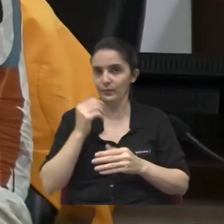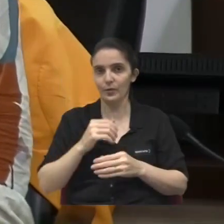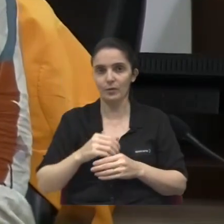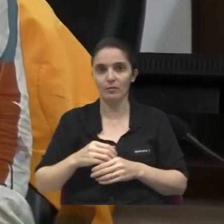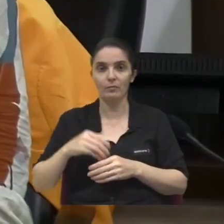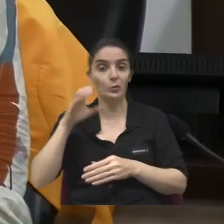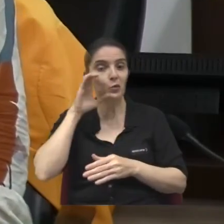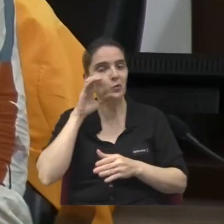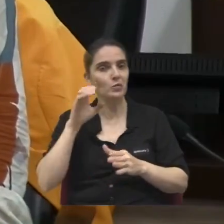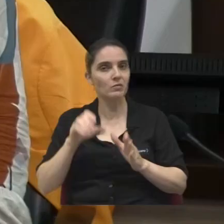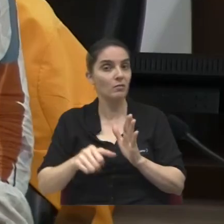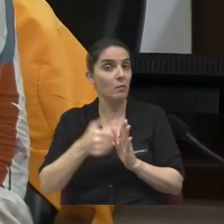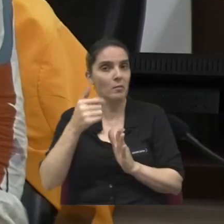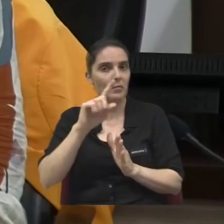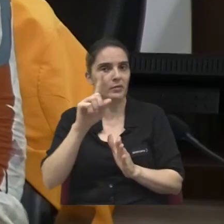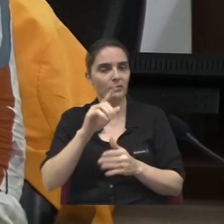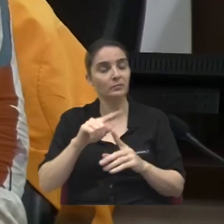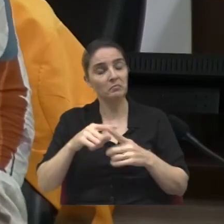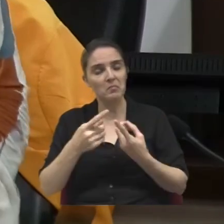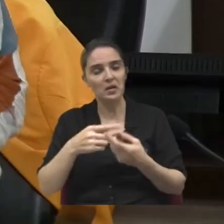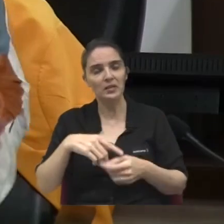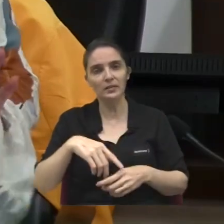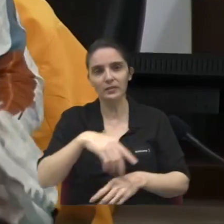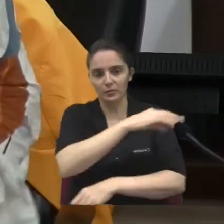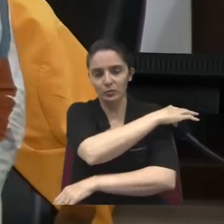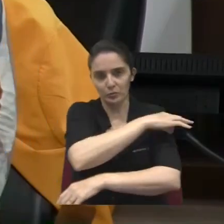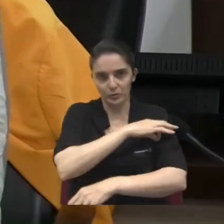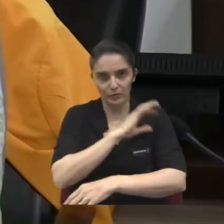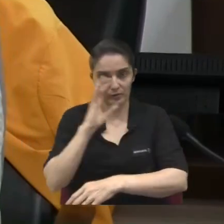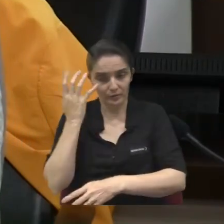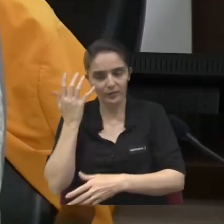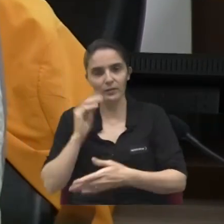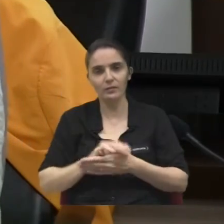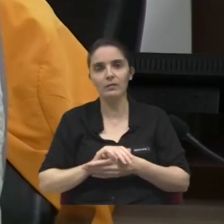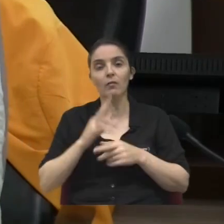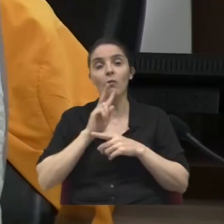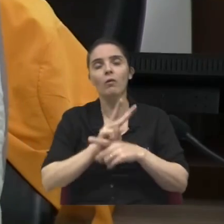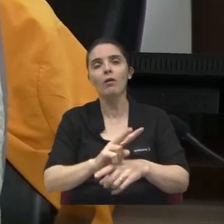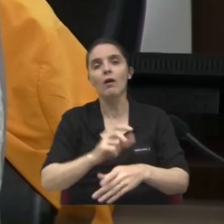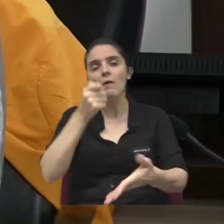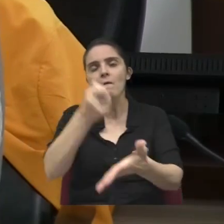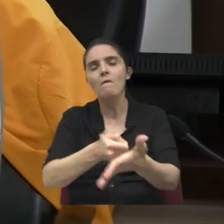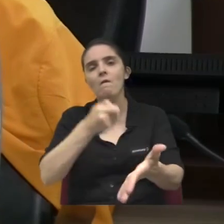que está o dele, nós vamos zelar por esse projeto e eu vou cobrar. Toda semana